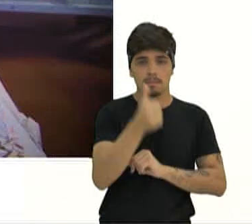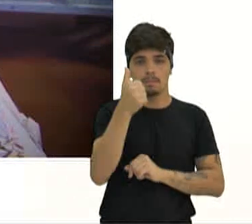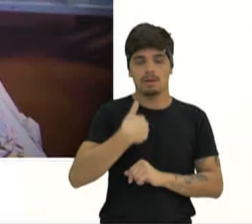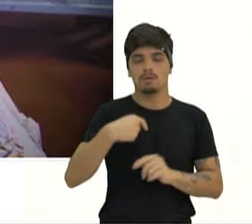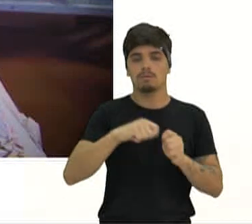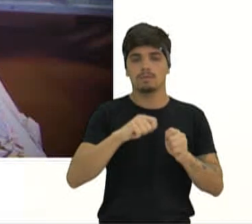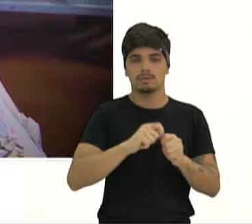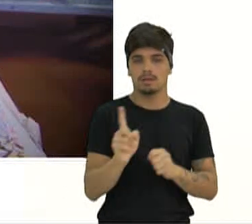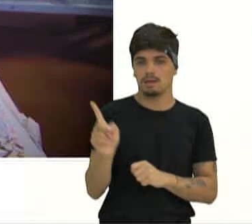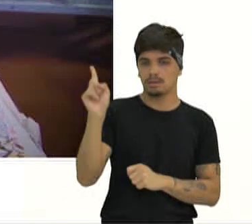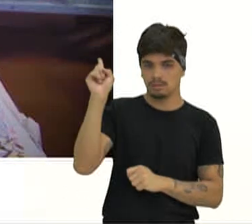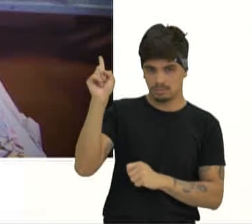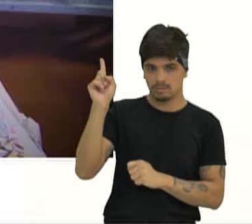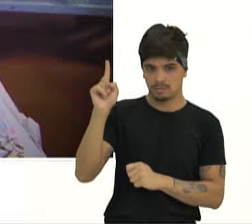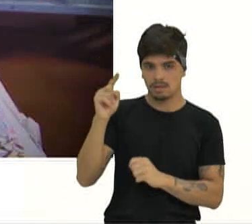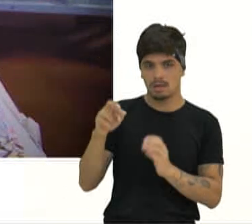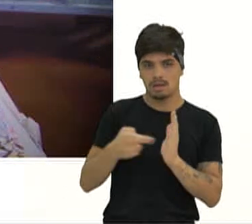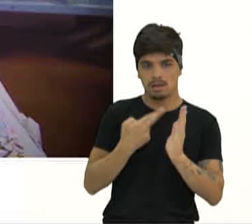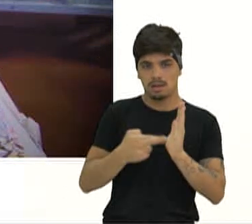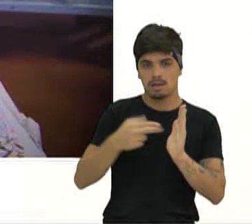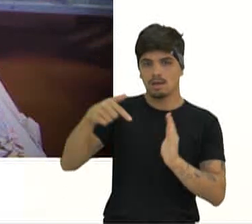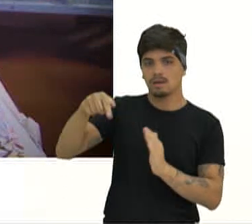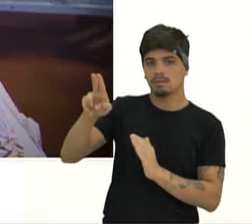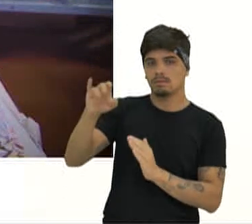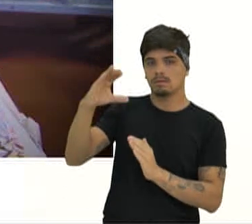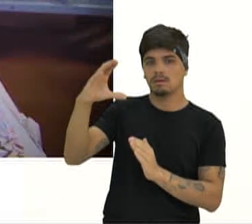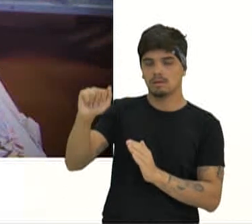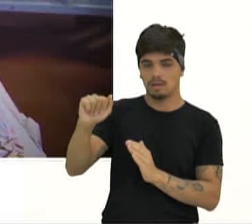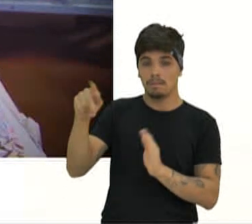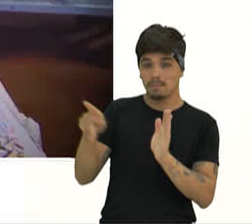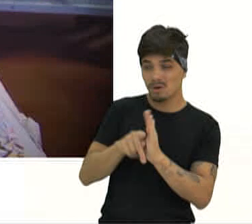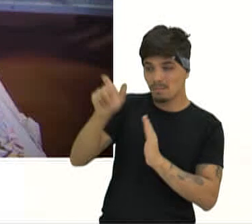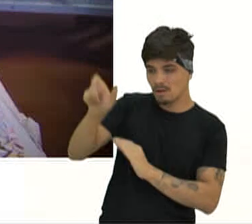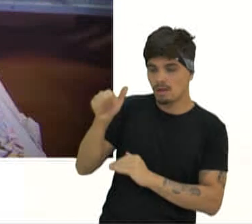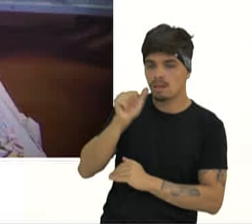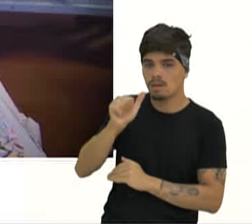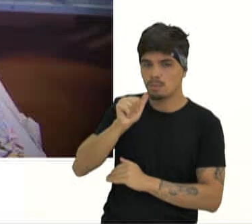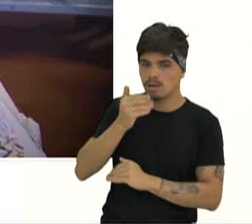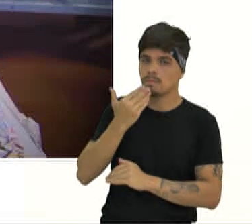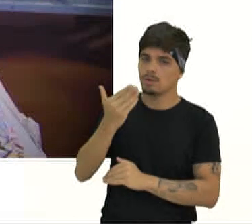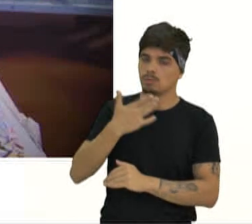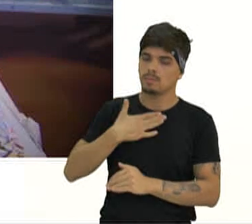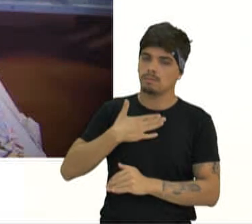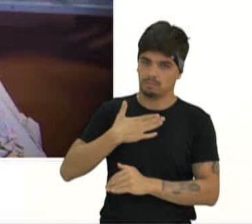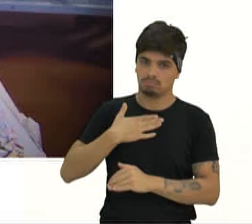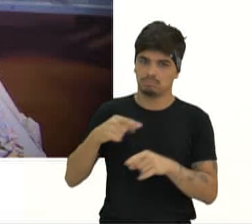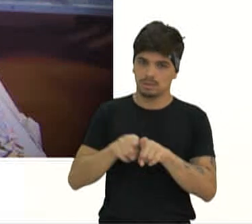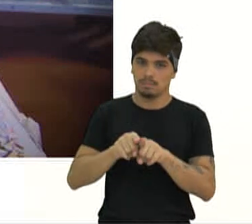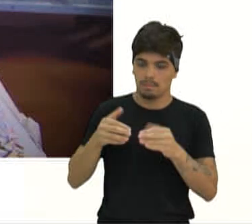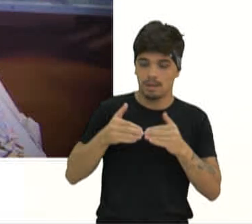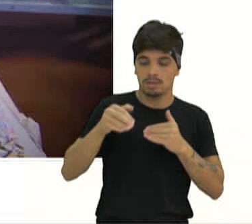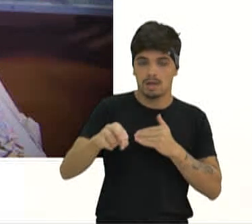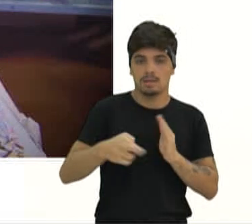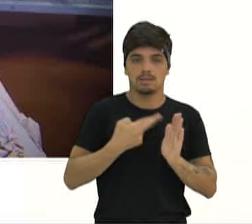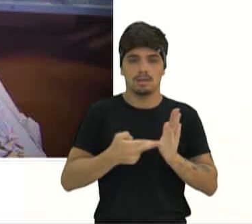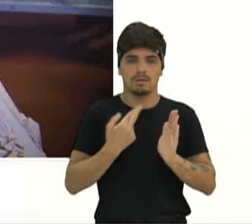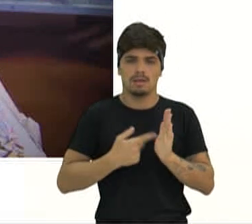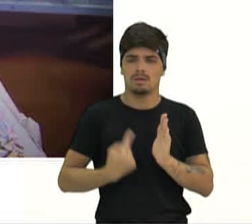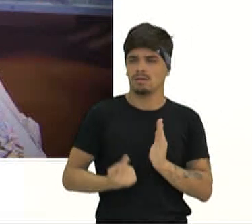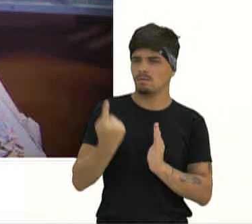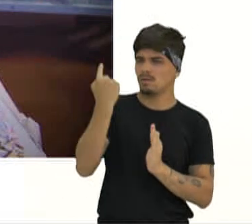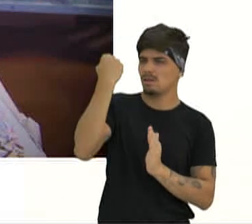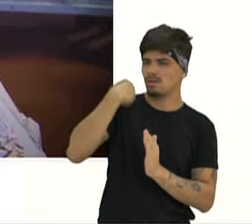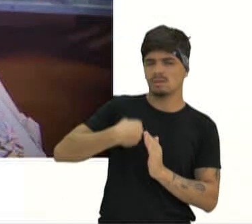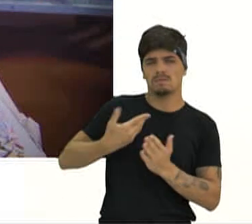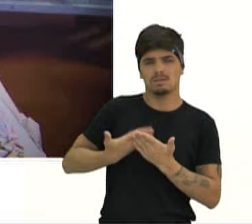história que eu fiz foi essa daqui que a revista da Kika a técnica que me encomendou e que foi a partir dessa revista que ainda tava